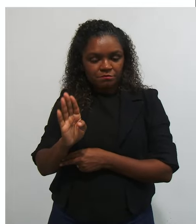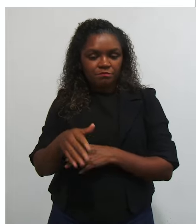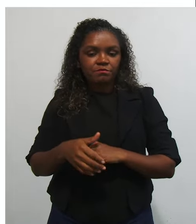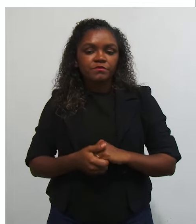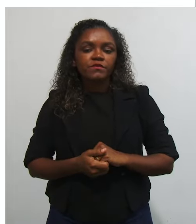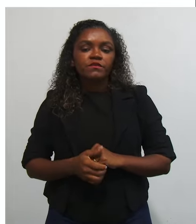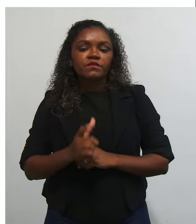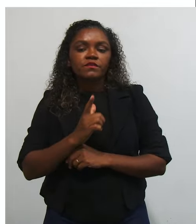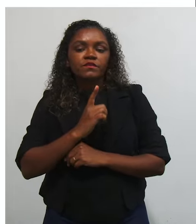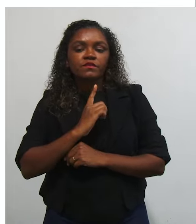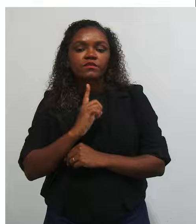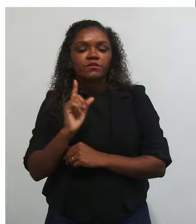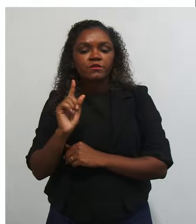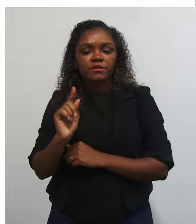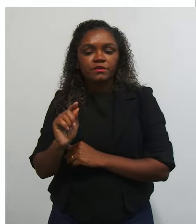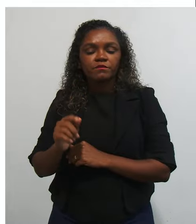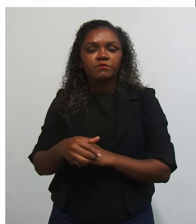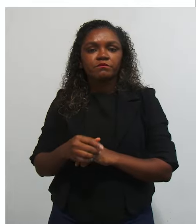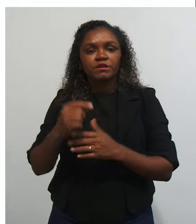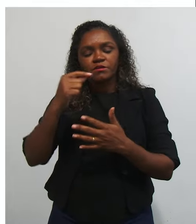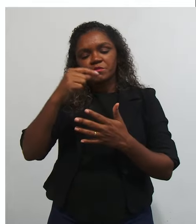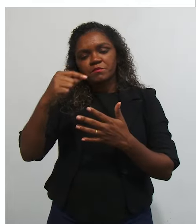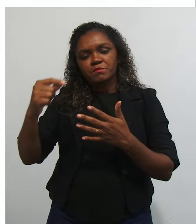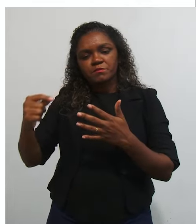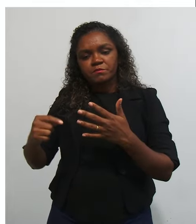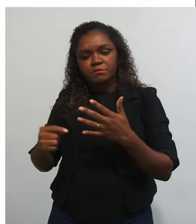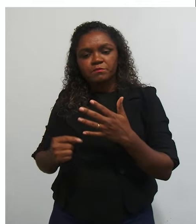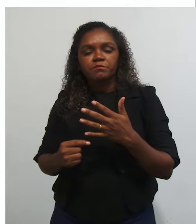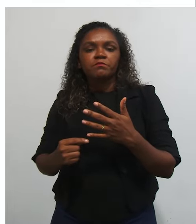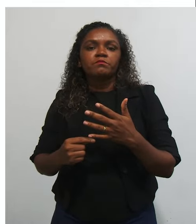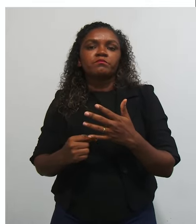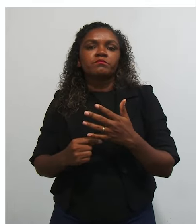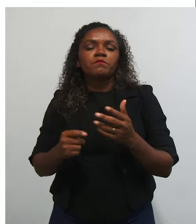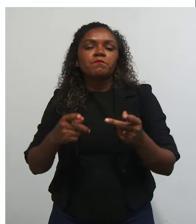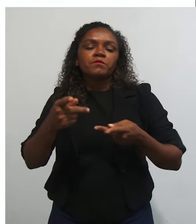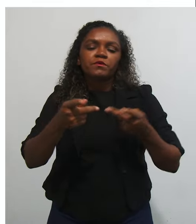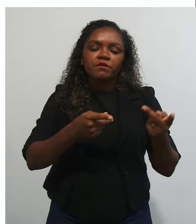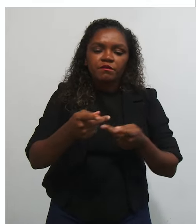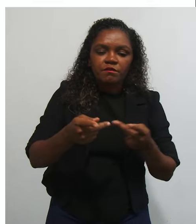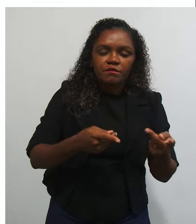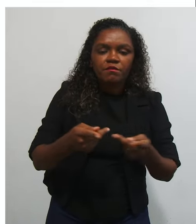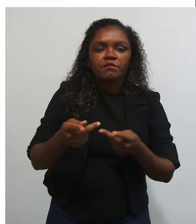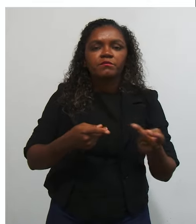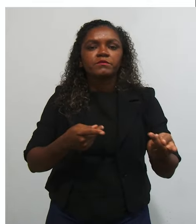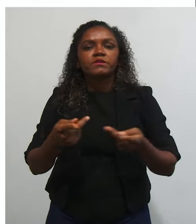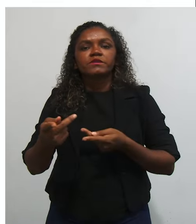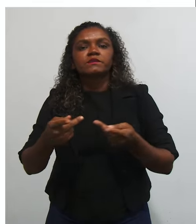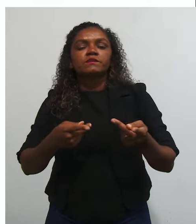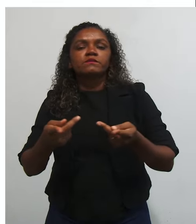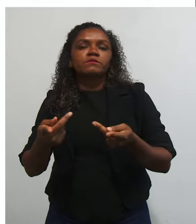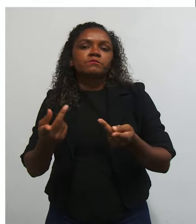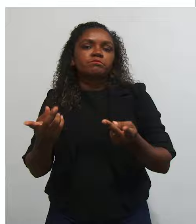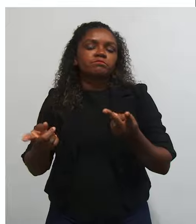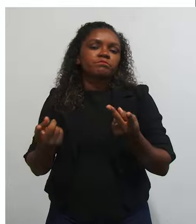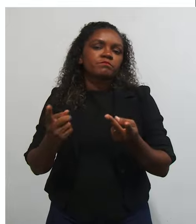Pinheiro, onde estão relacionadas todas os programas,